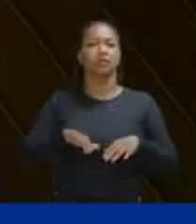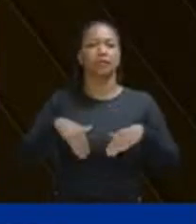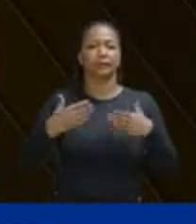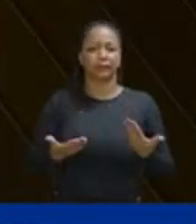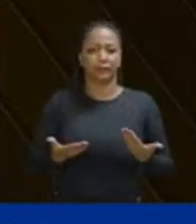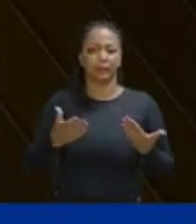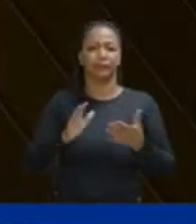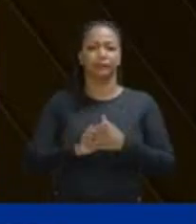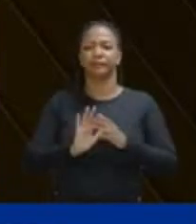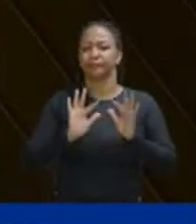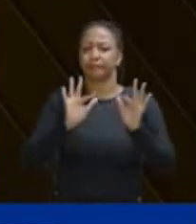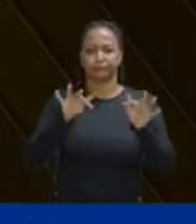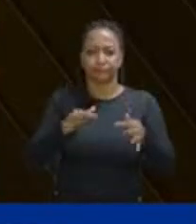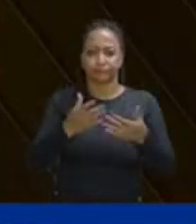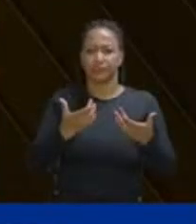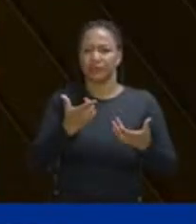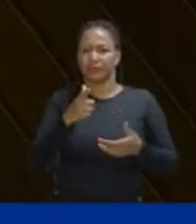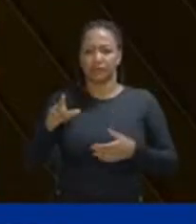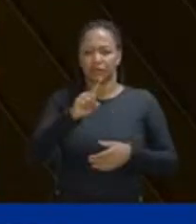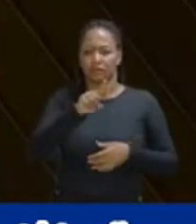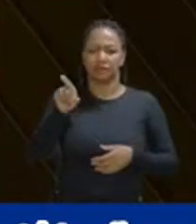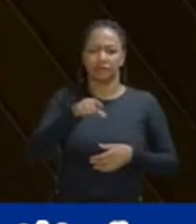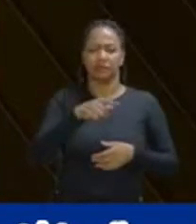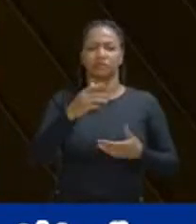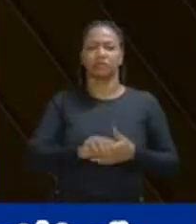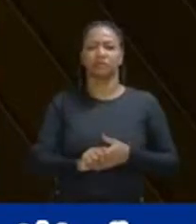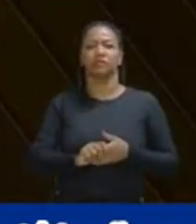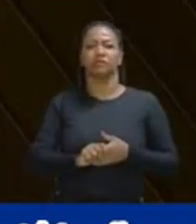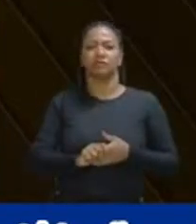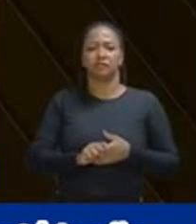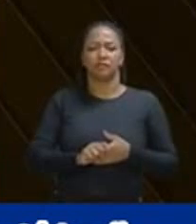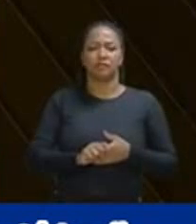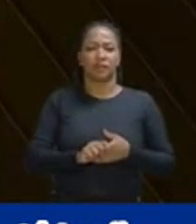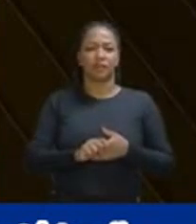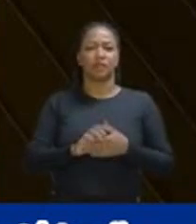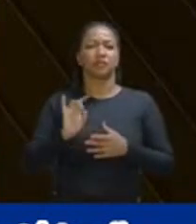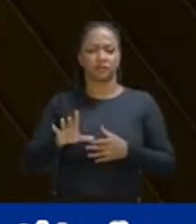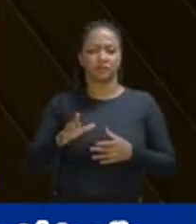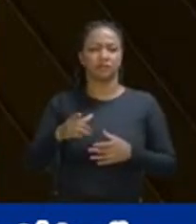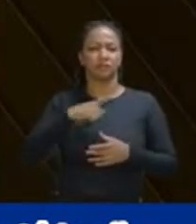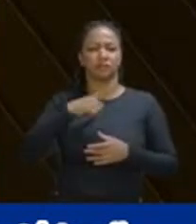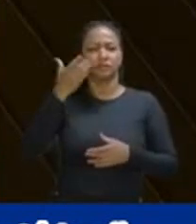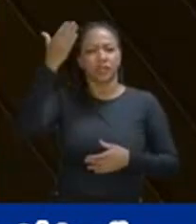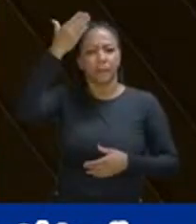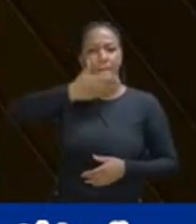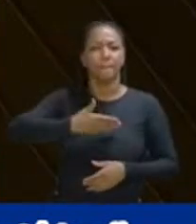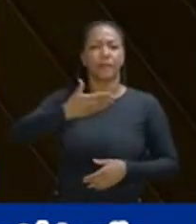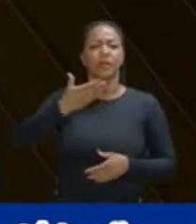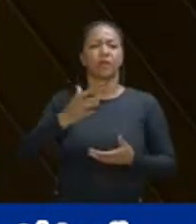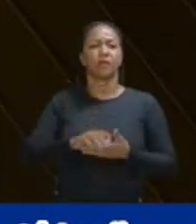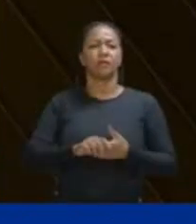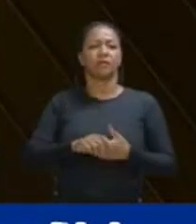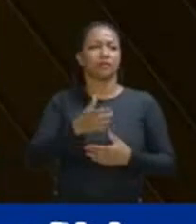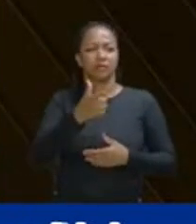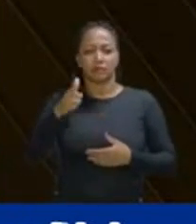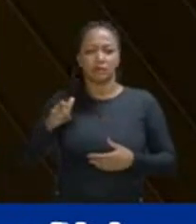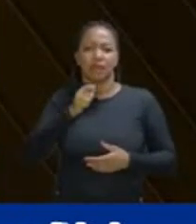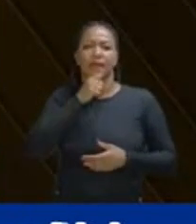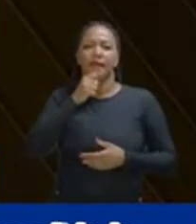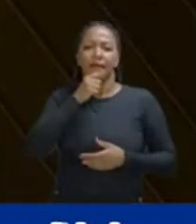A conclusão é de que não houve nulidade da sentença, pois a fase instrutória só se abre para provas quando a matéria não